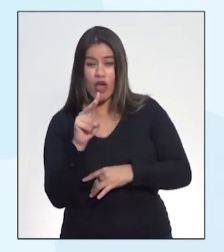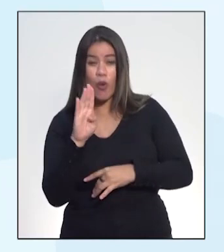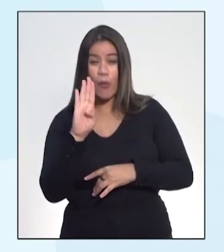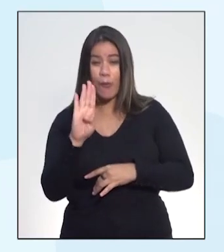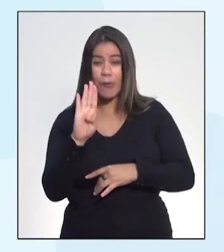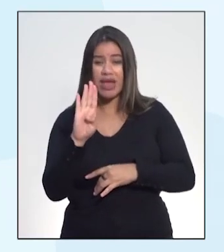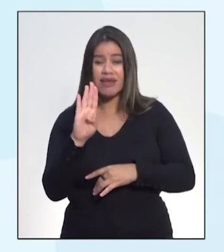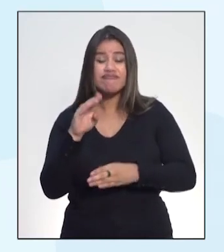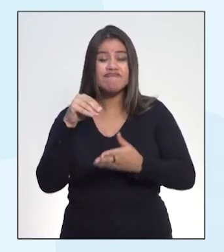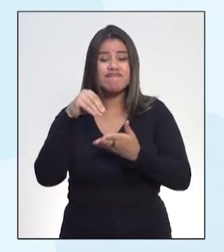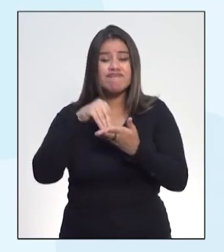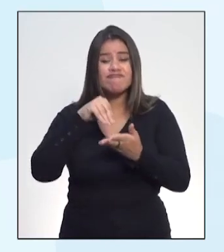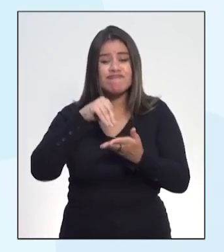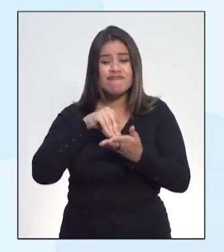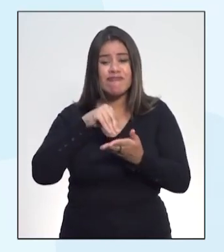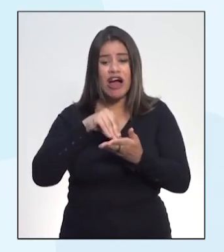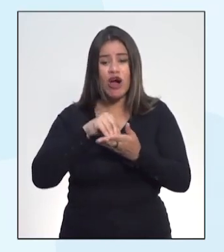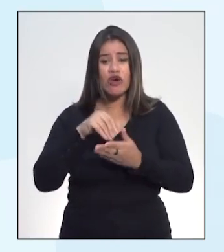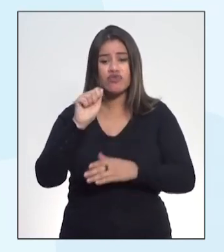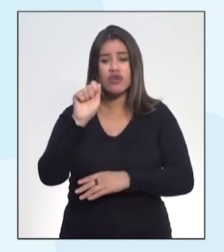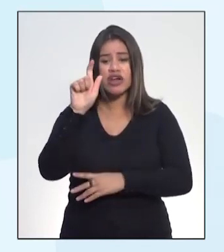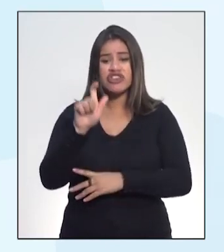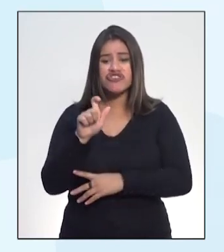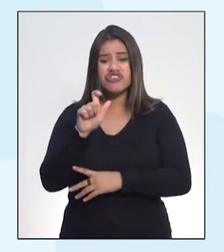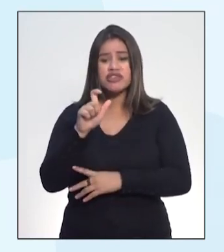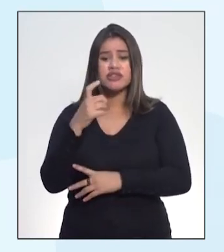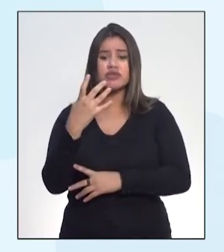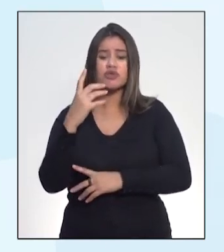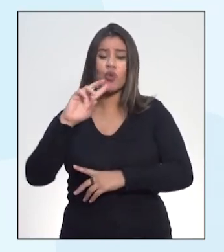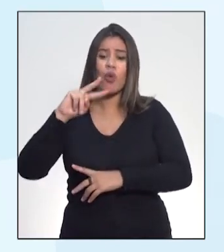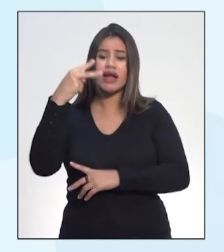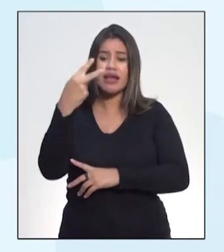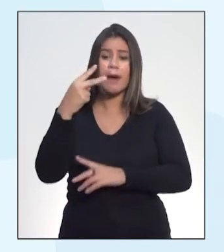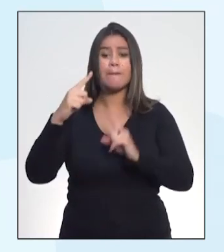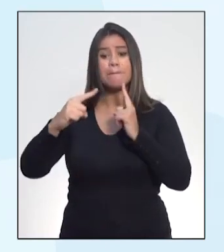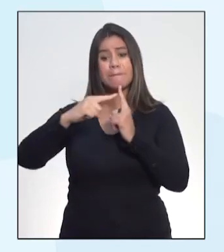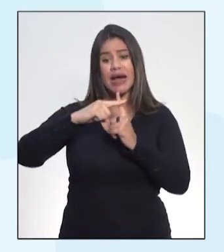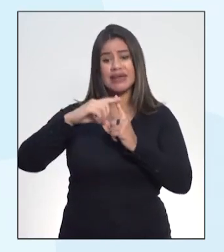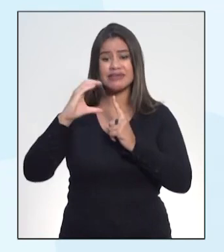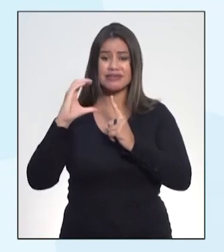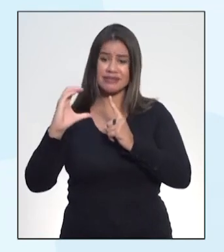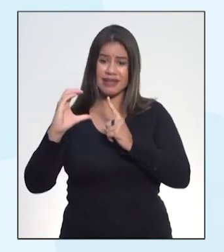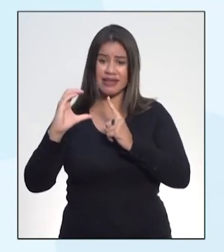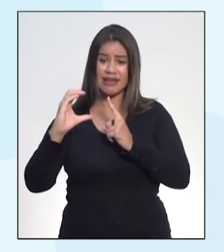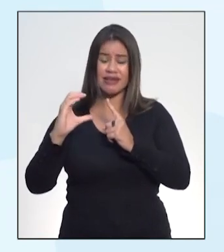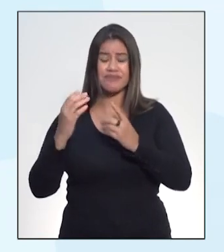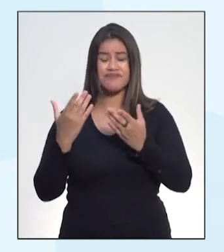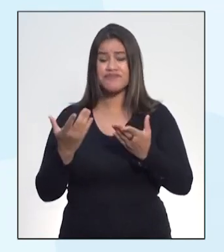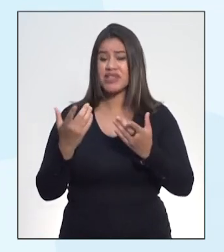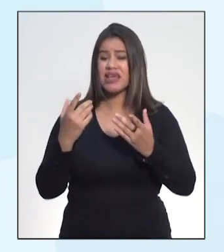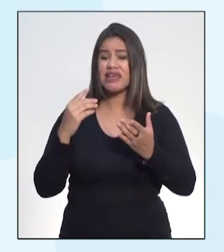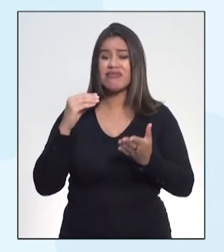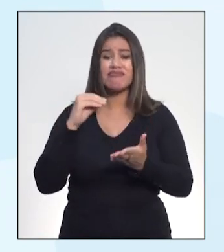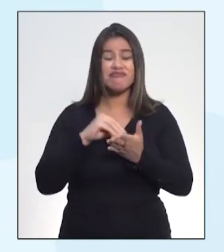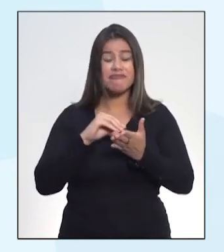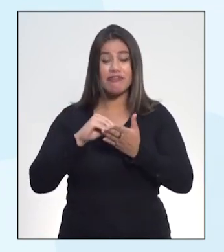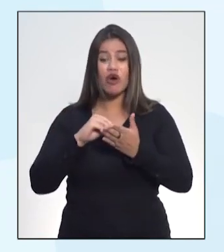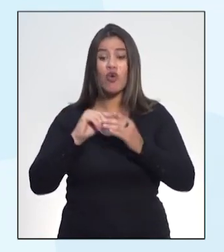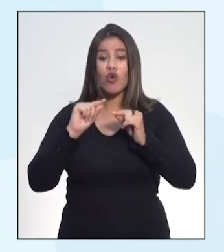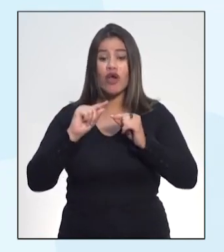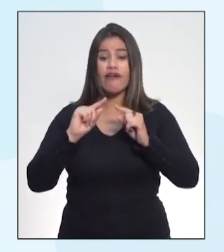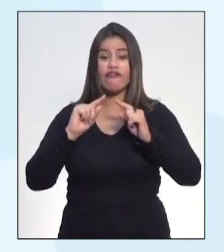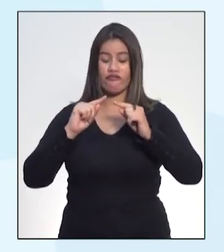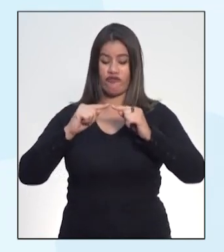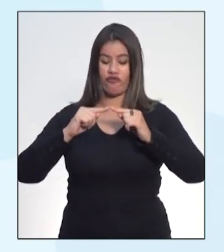uma incompleta, do tipo ax² mais c. Toda incompleta do tipo ax² mais c tem o